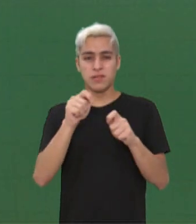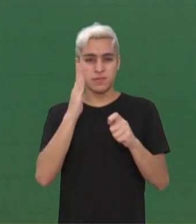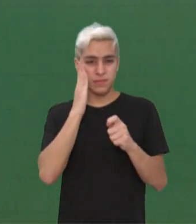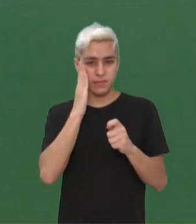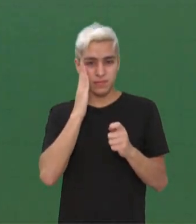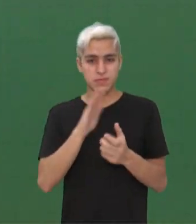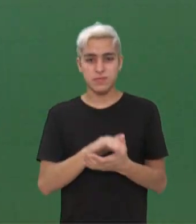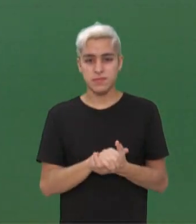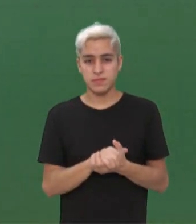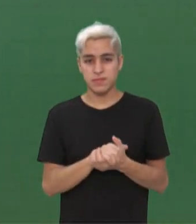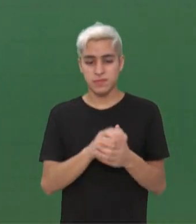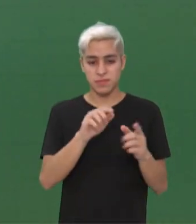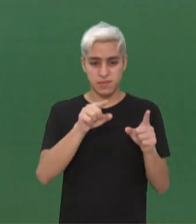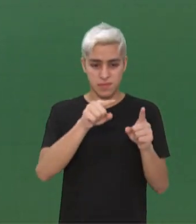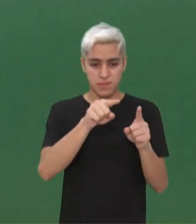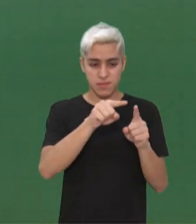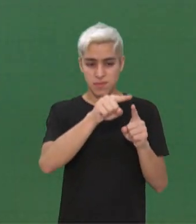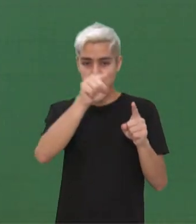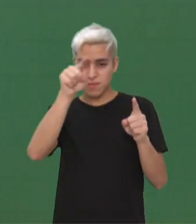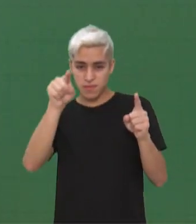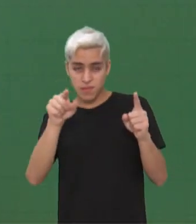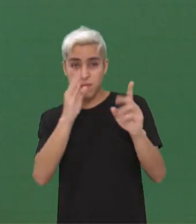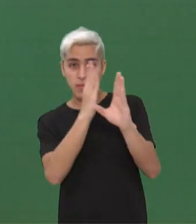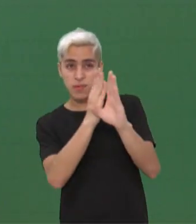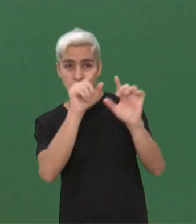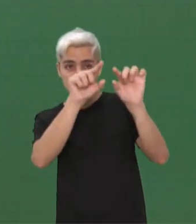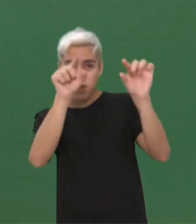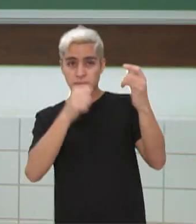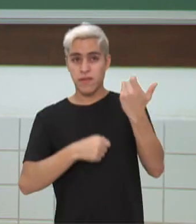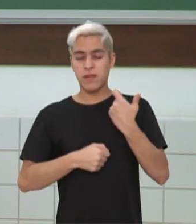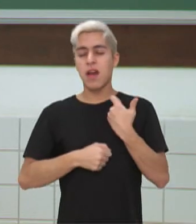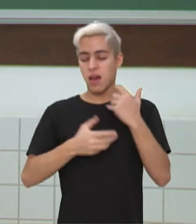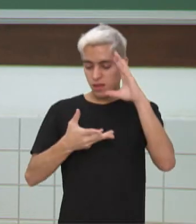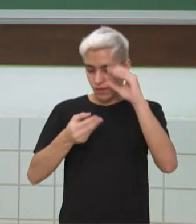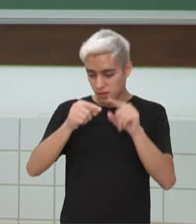Isso. A gente sabe o comportamento dela, concavidade voltada para baixo.